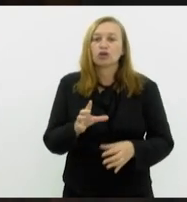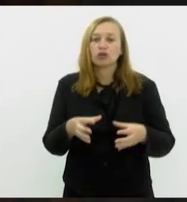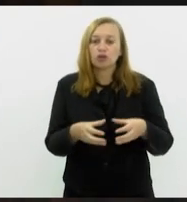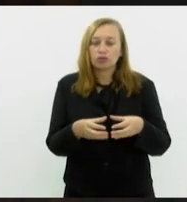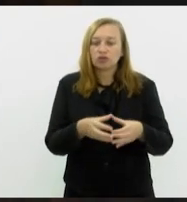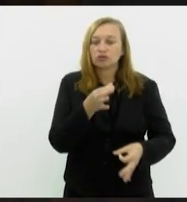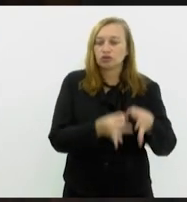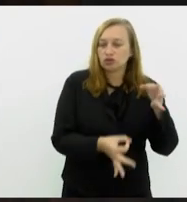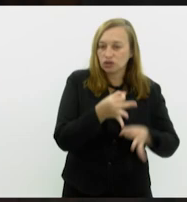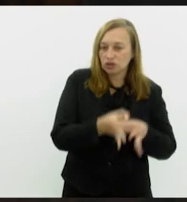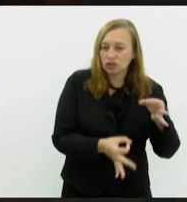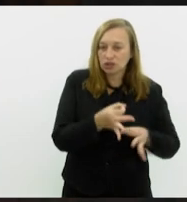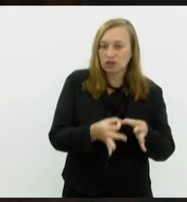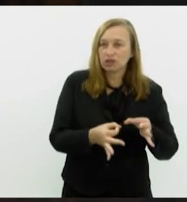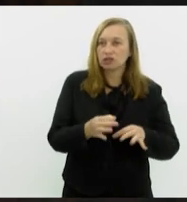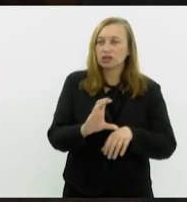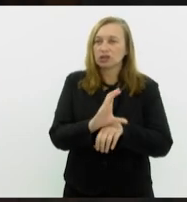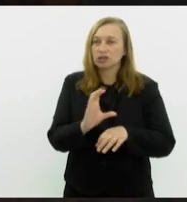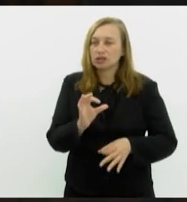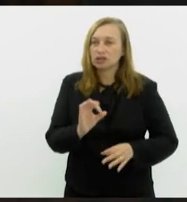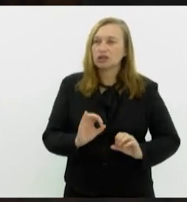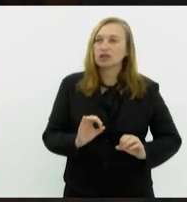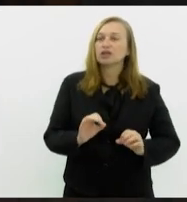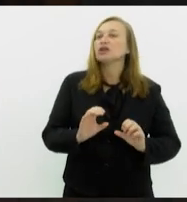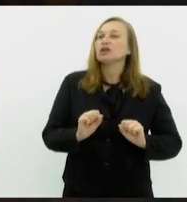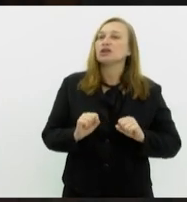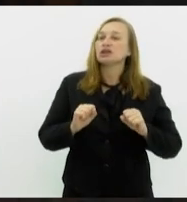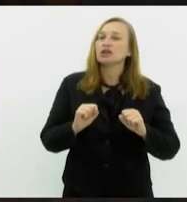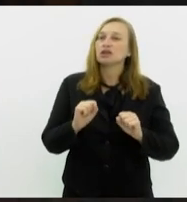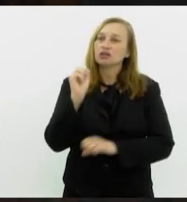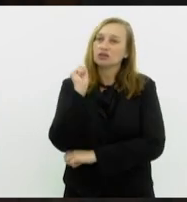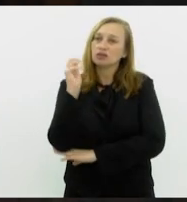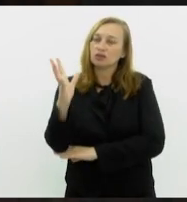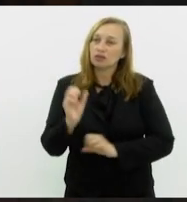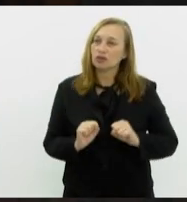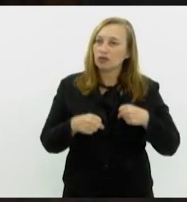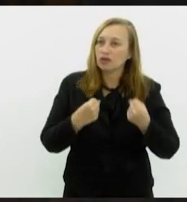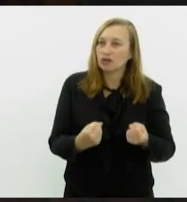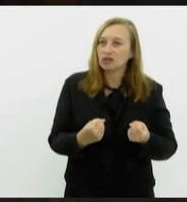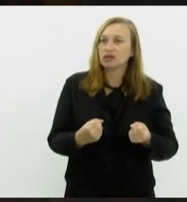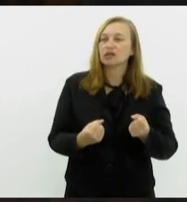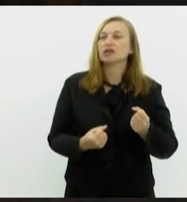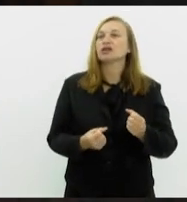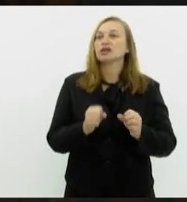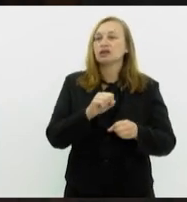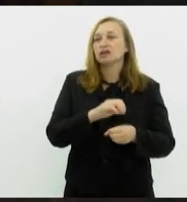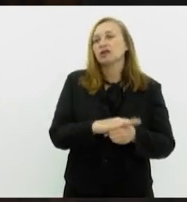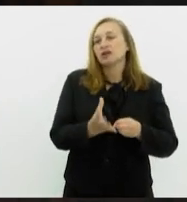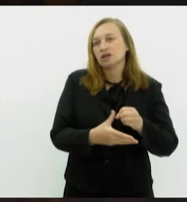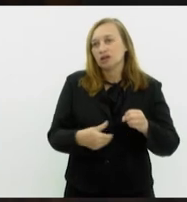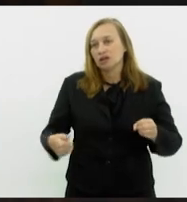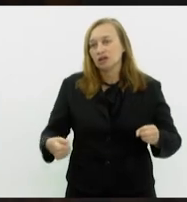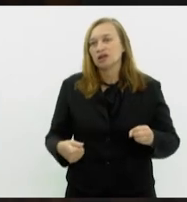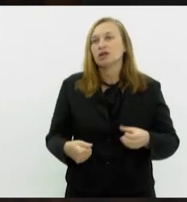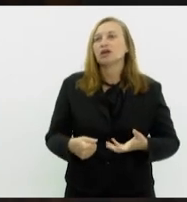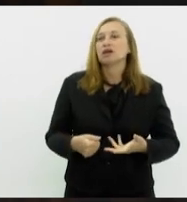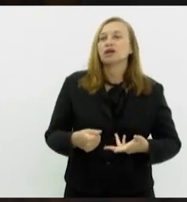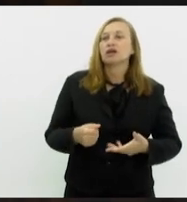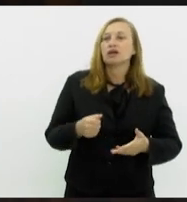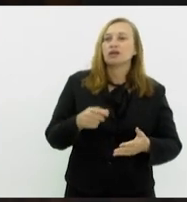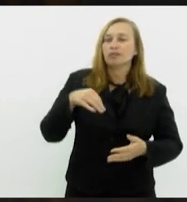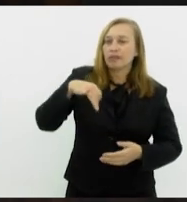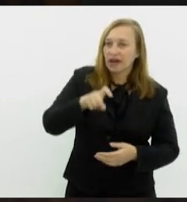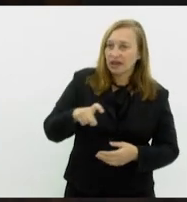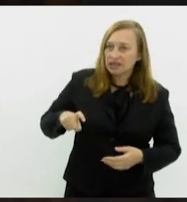Constituição e Justiça pela Constitucionalidade, Defesa do Meio Ambiente favorável, Saneamento Ambiental favorável. Relator, deputado Max Lemo, Jorge Felipe